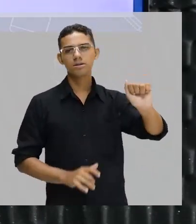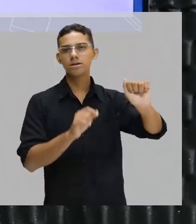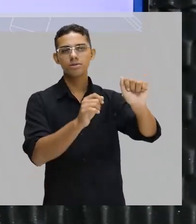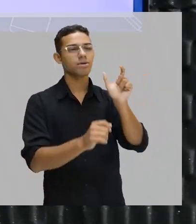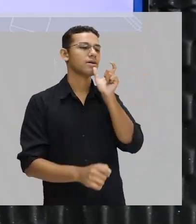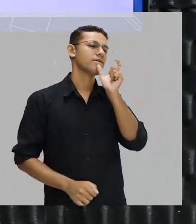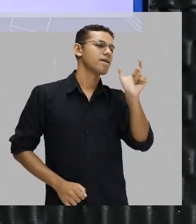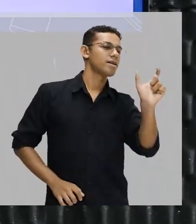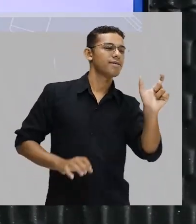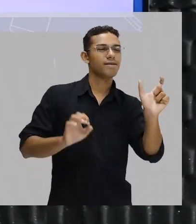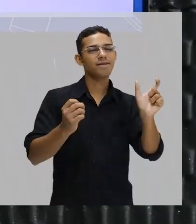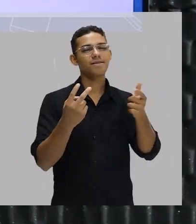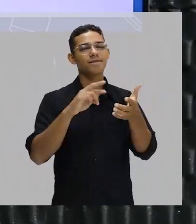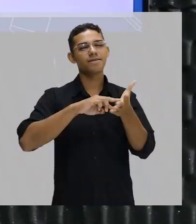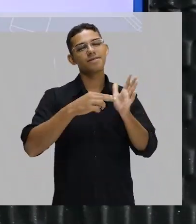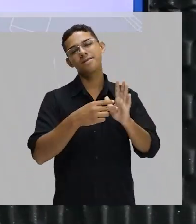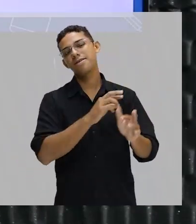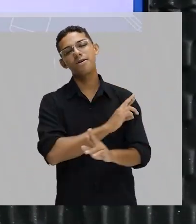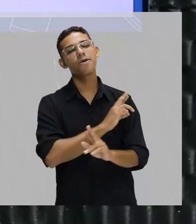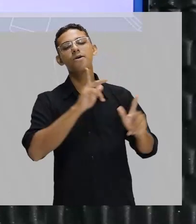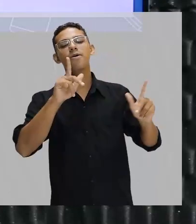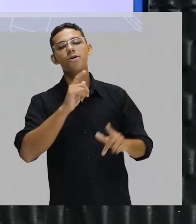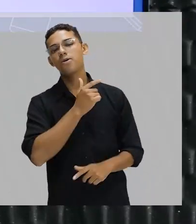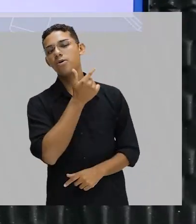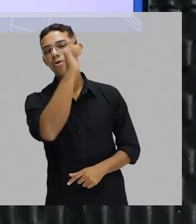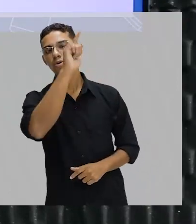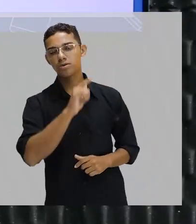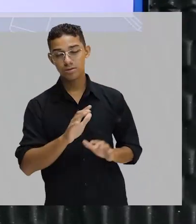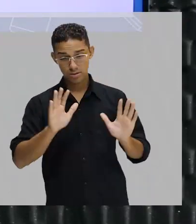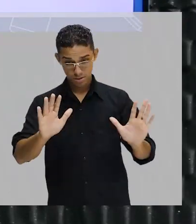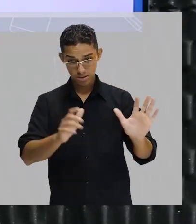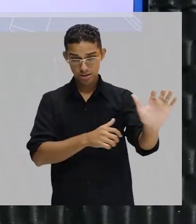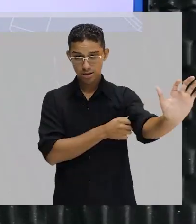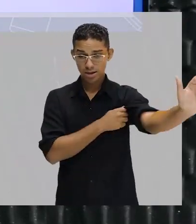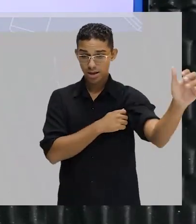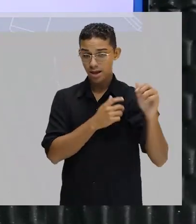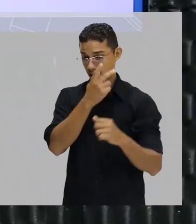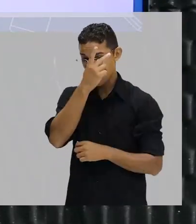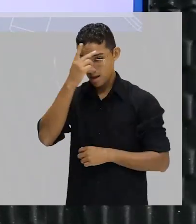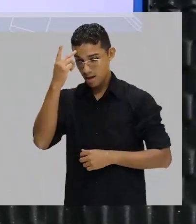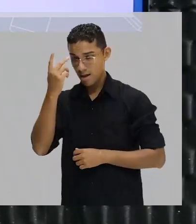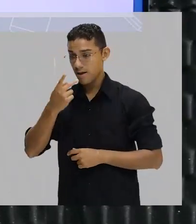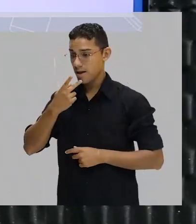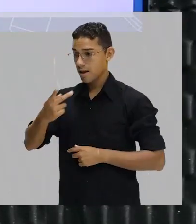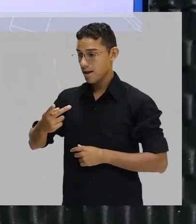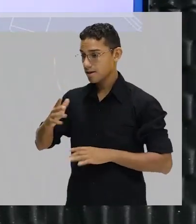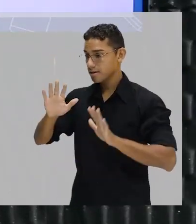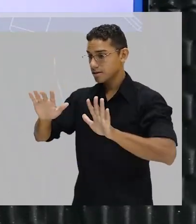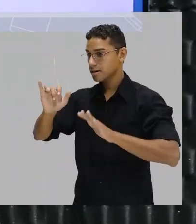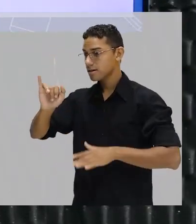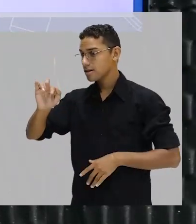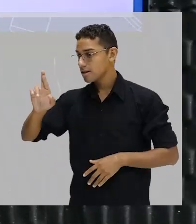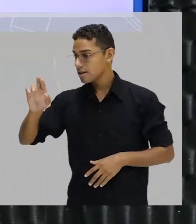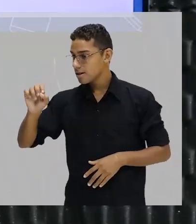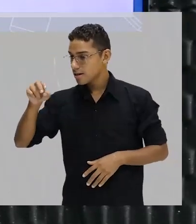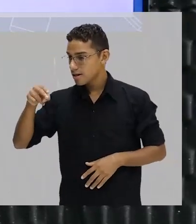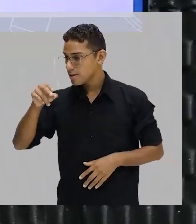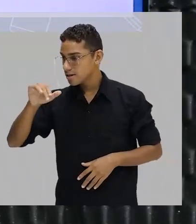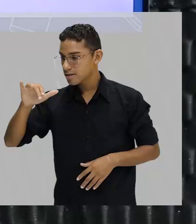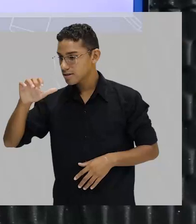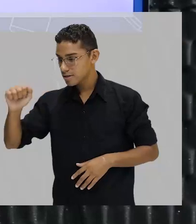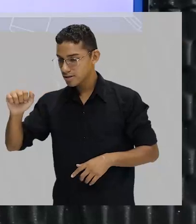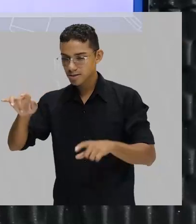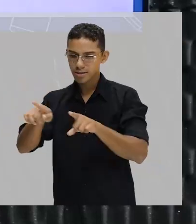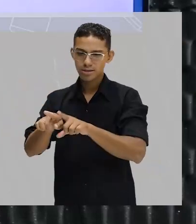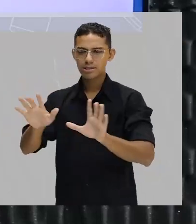verdade, está querendo dizer outra. E dá para perceber quando as pessoas estão falando de forma irônica, né? Quase sempre dá para a gente perceber. Às vezes a gente fica ali